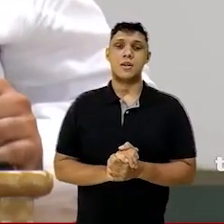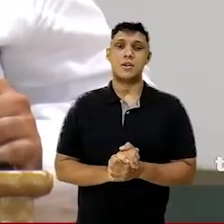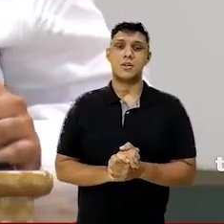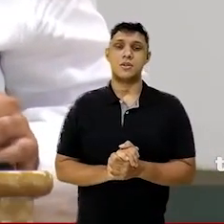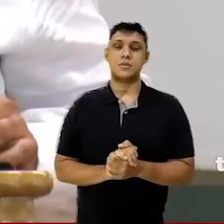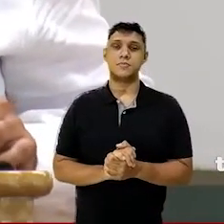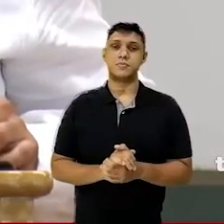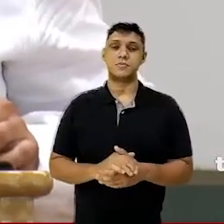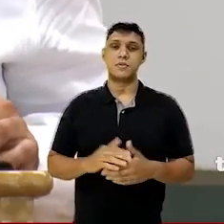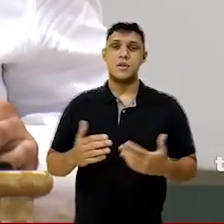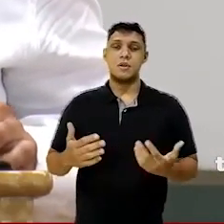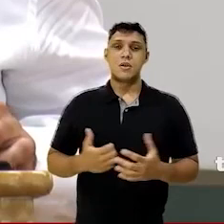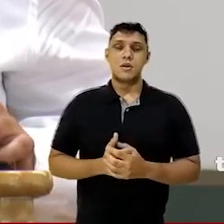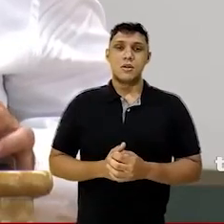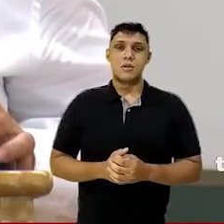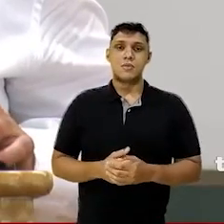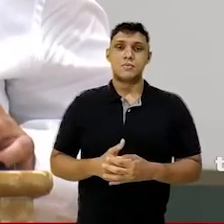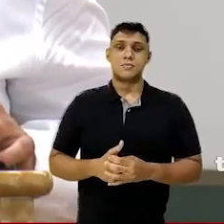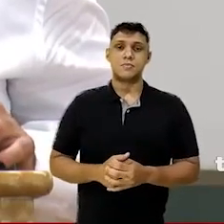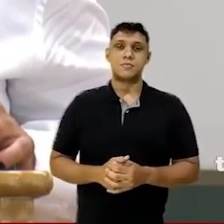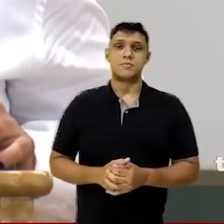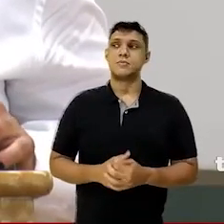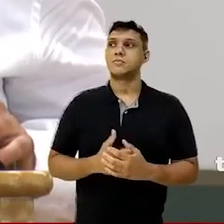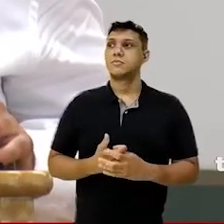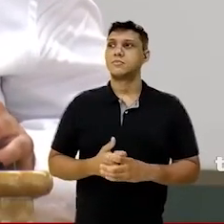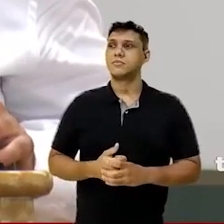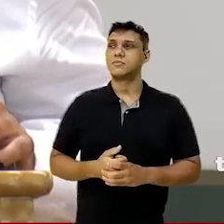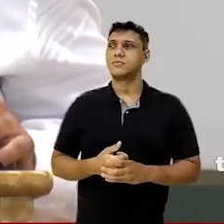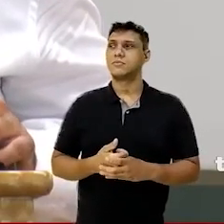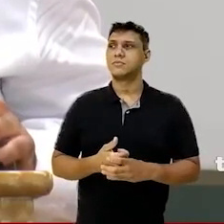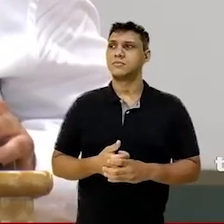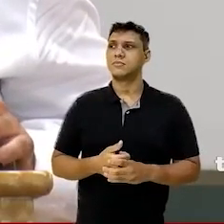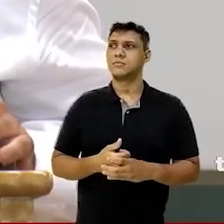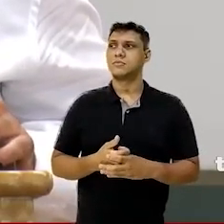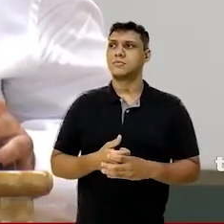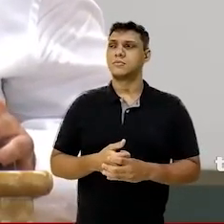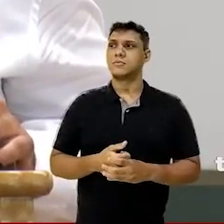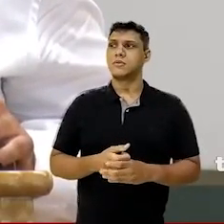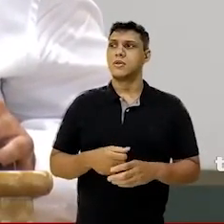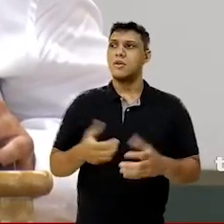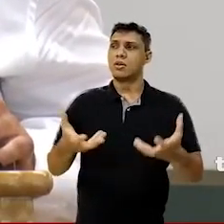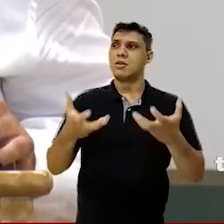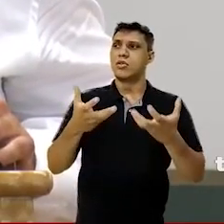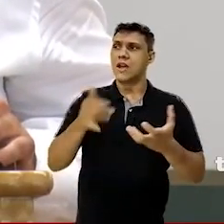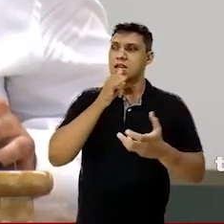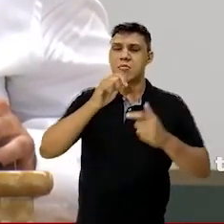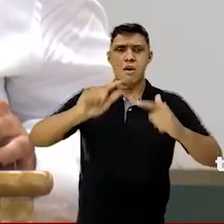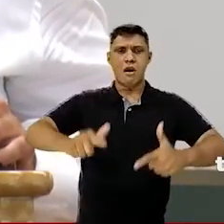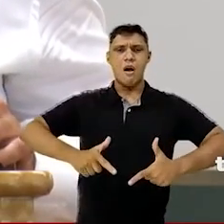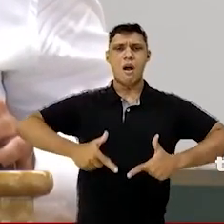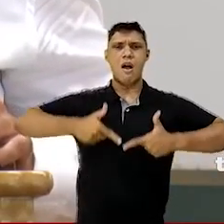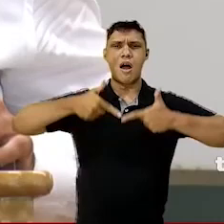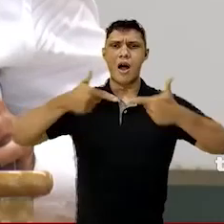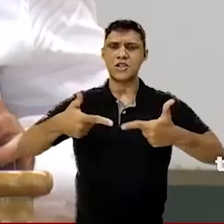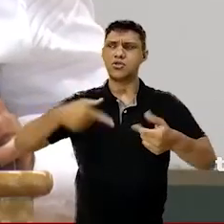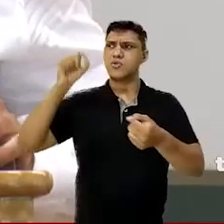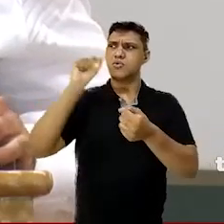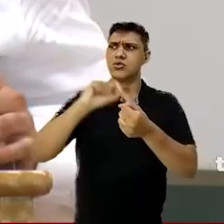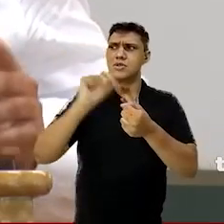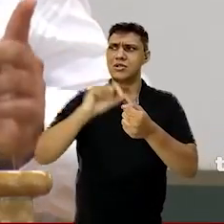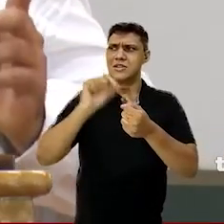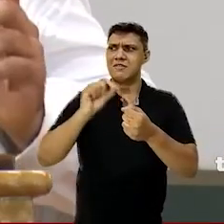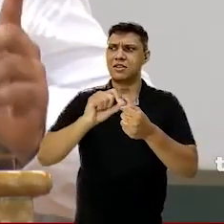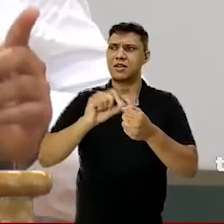não posso ter as belas palavras, mas tenho sempre atitude, atitude de fazê-las. Eu